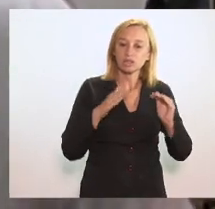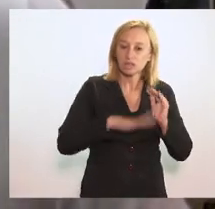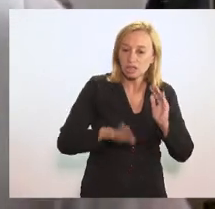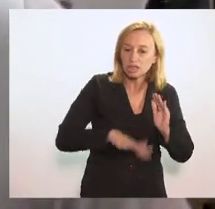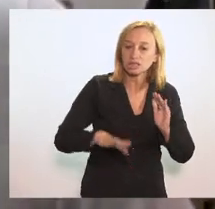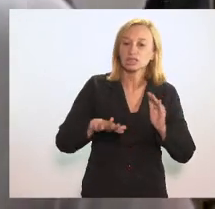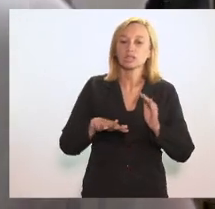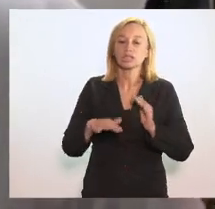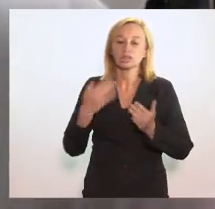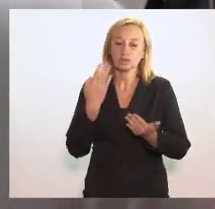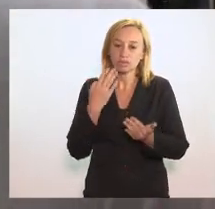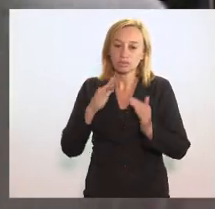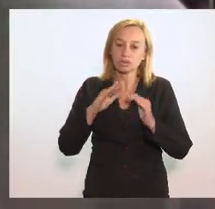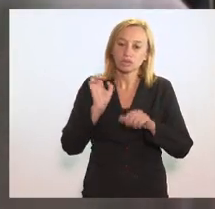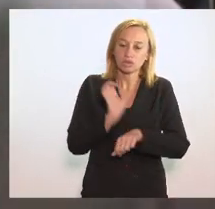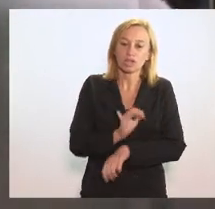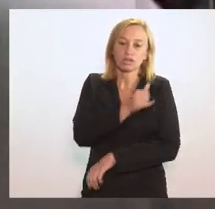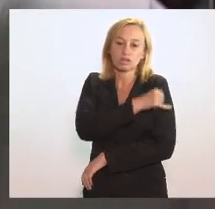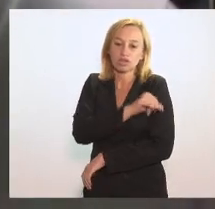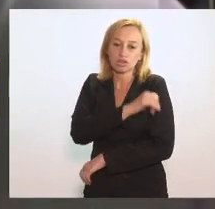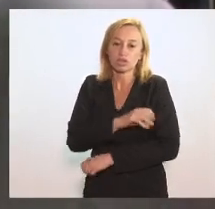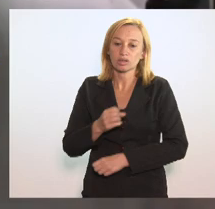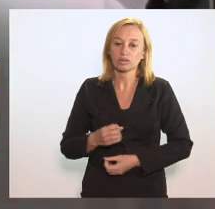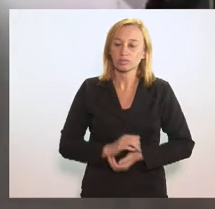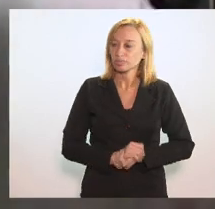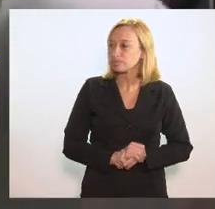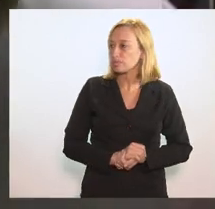Janeiro tenham algum futuro pela frente. Obrigado, presidente.